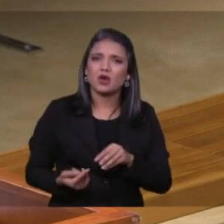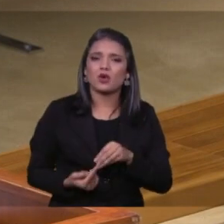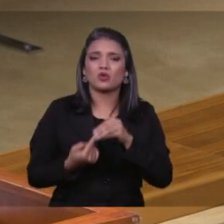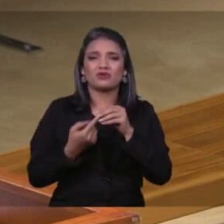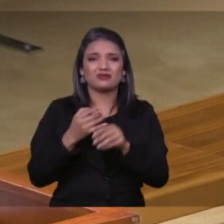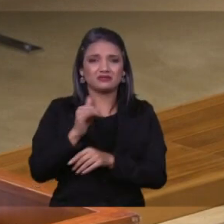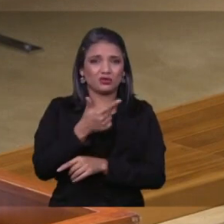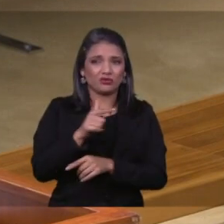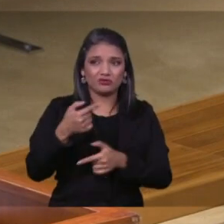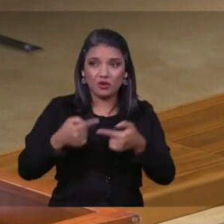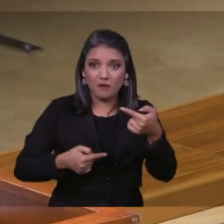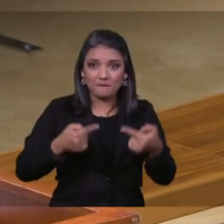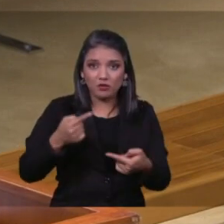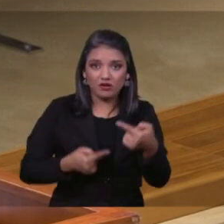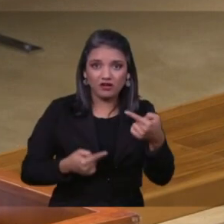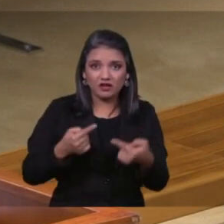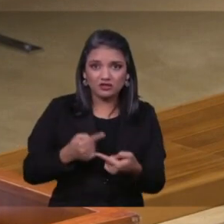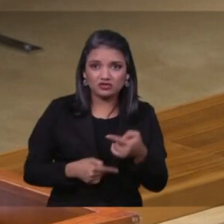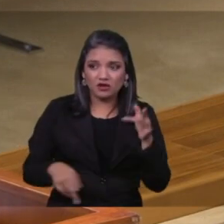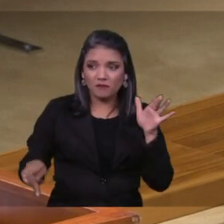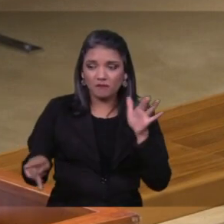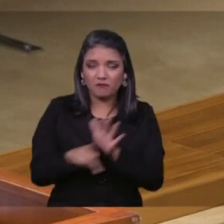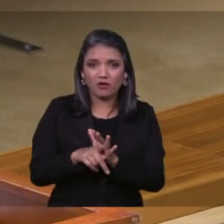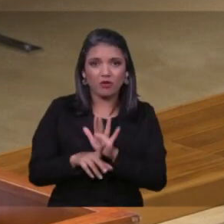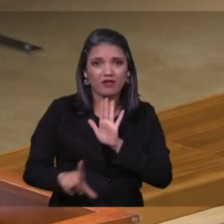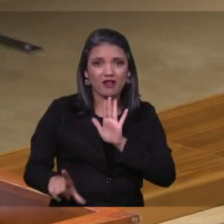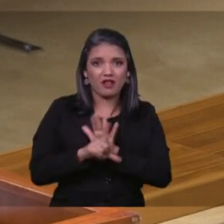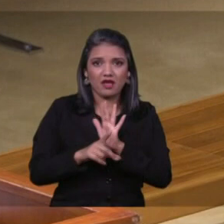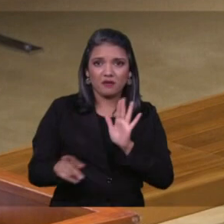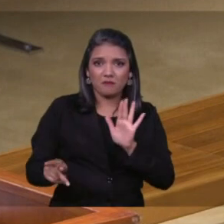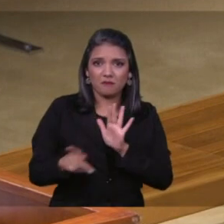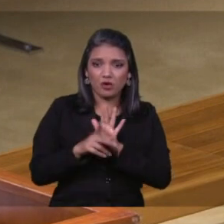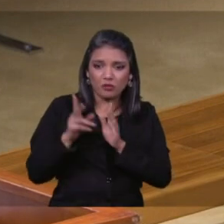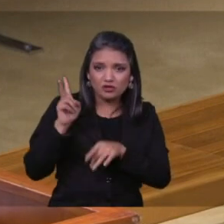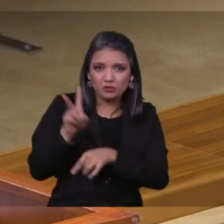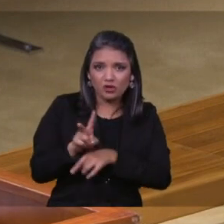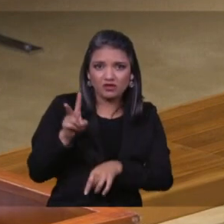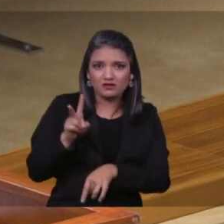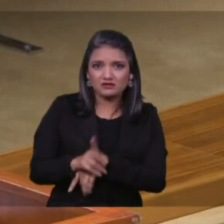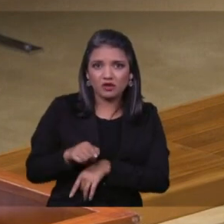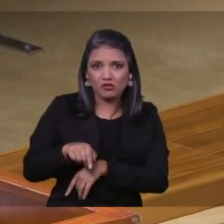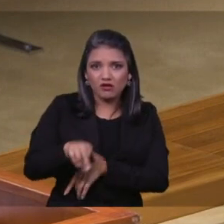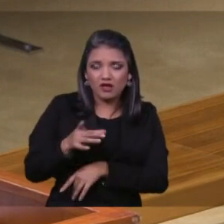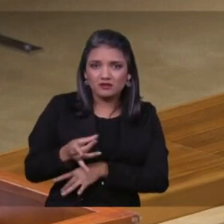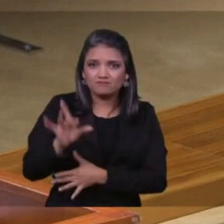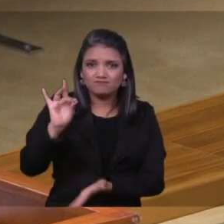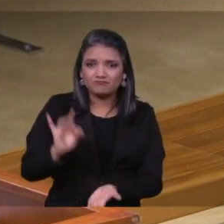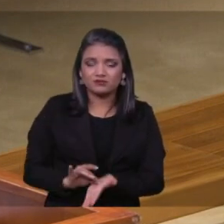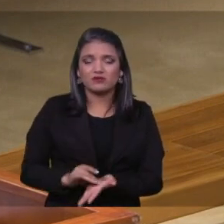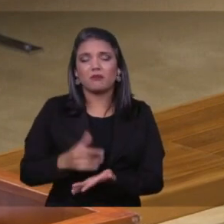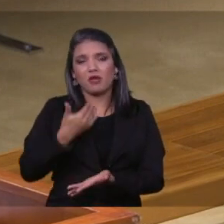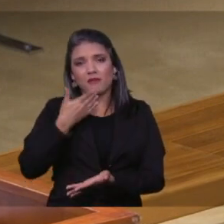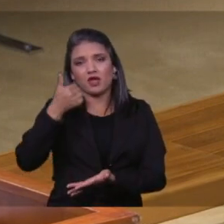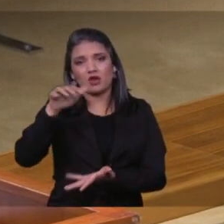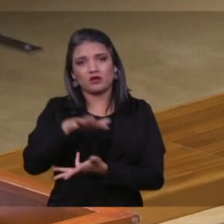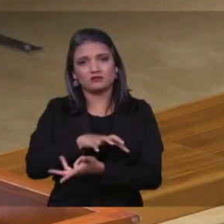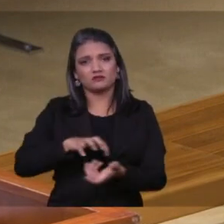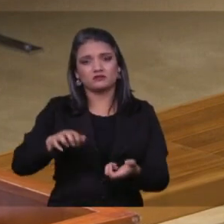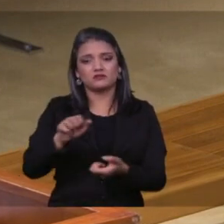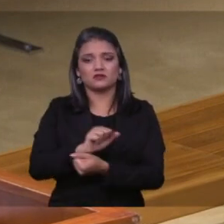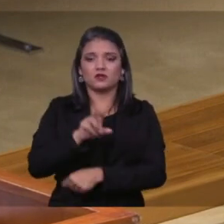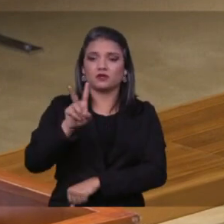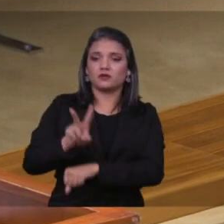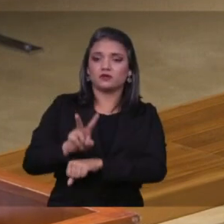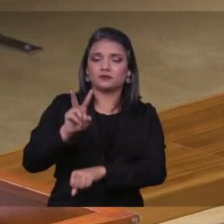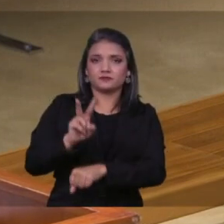política de Estado perene, de uma legislação específica e atualizada que melhore as práticas de sustentabilidade para a proteção